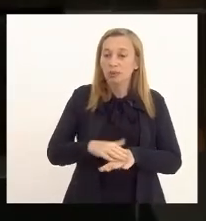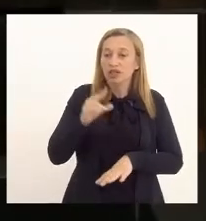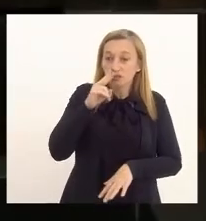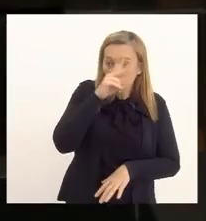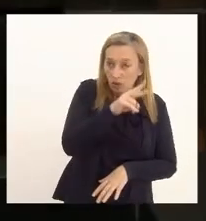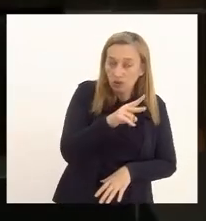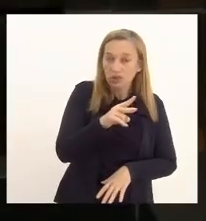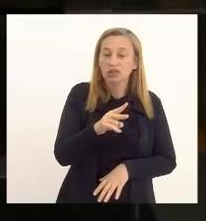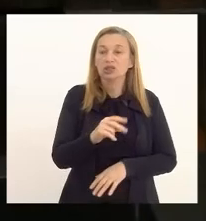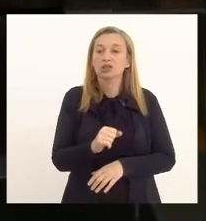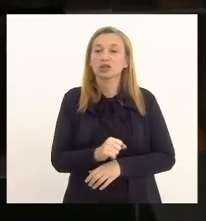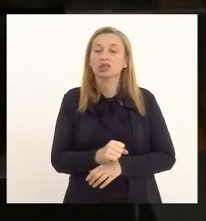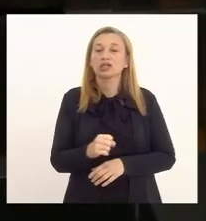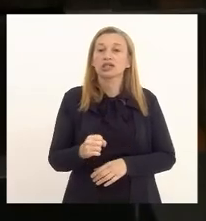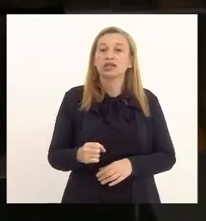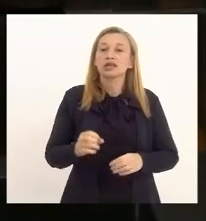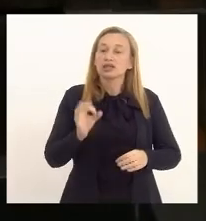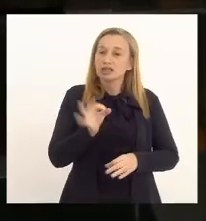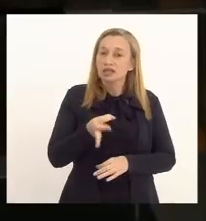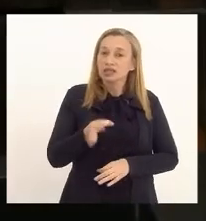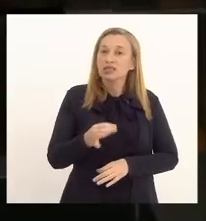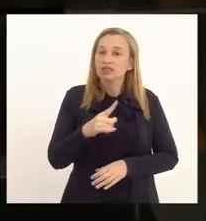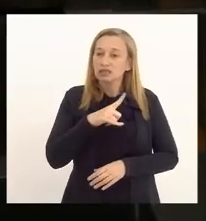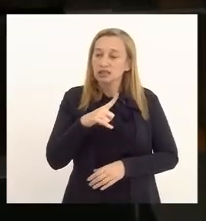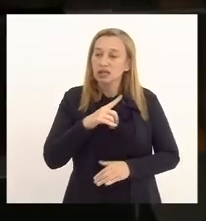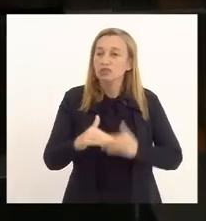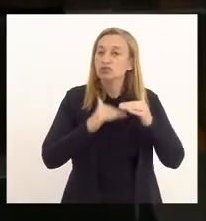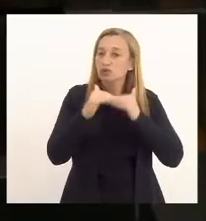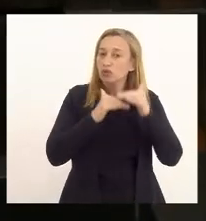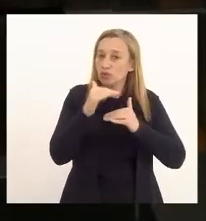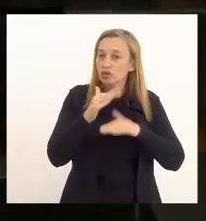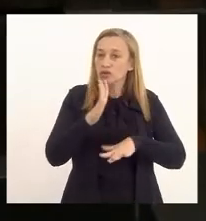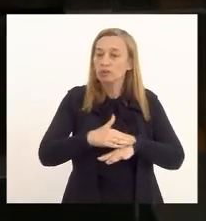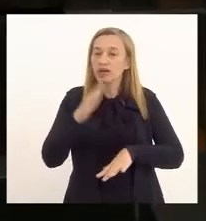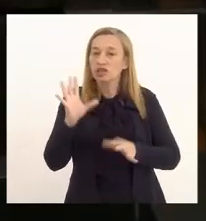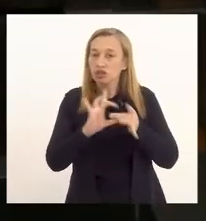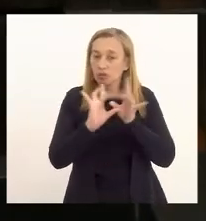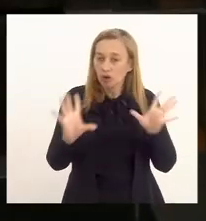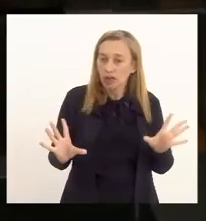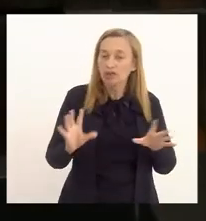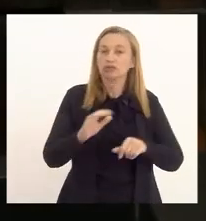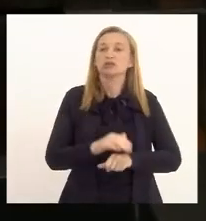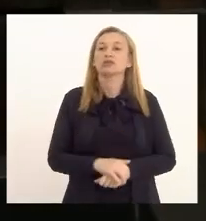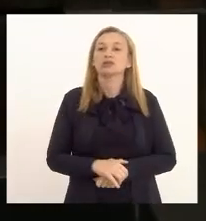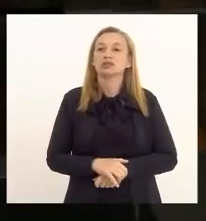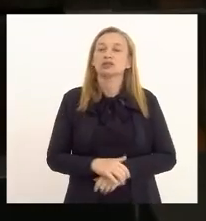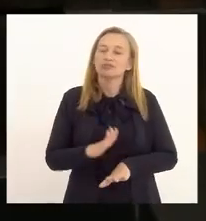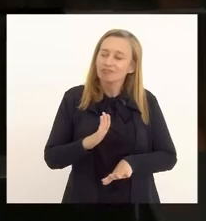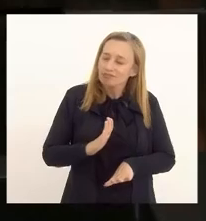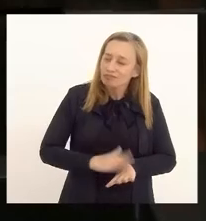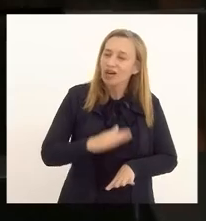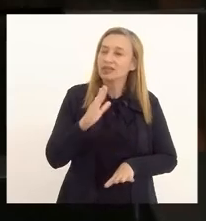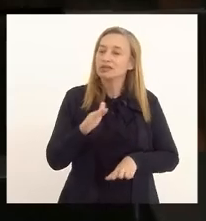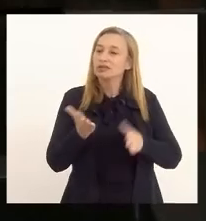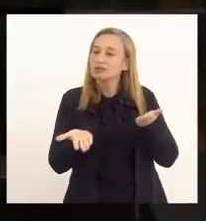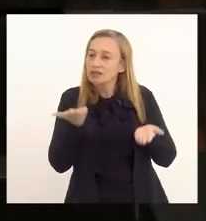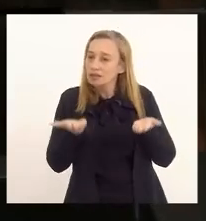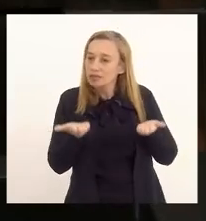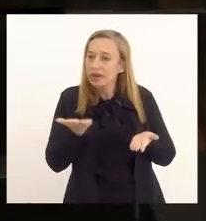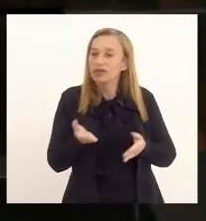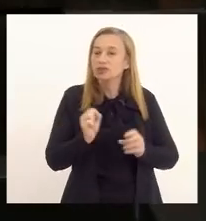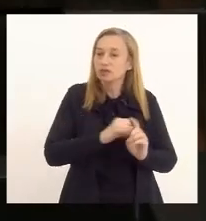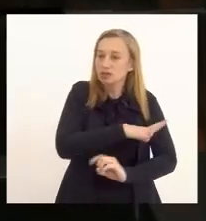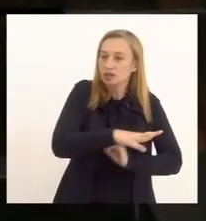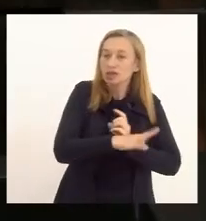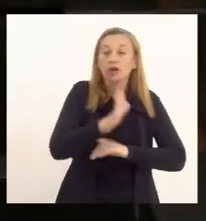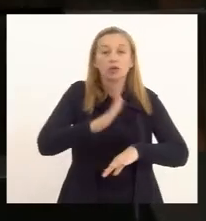seja mais robusta, que garanta de fato um desenvolvimento mais democrático, mais equilibrado socialmente,